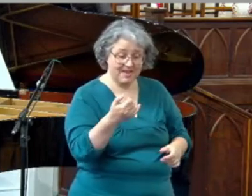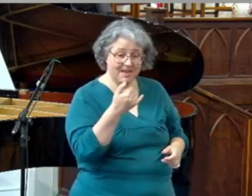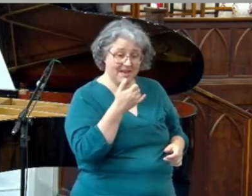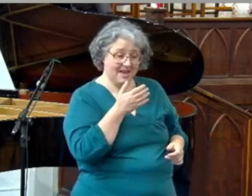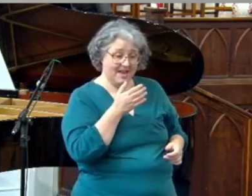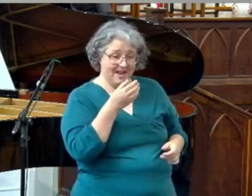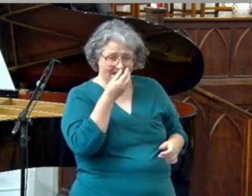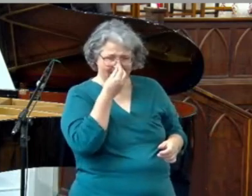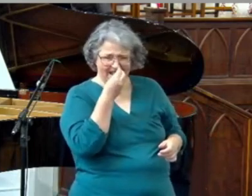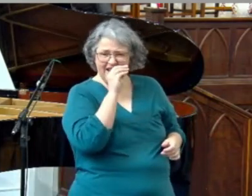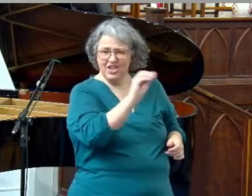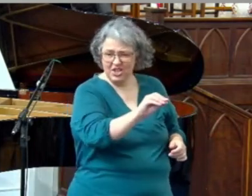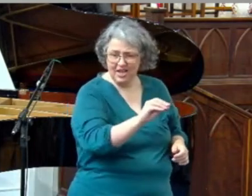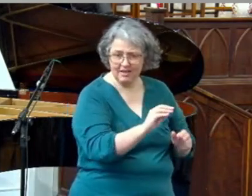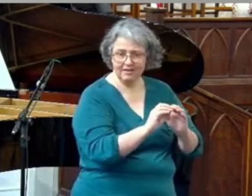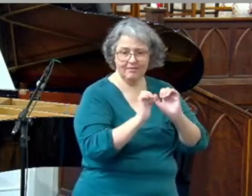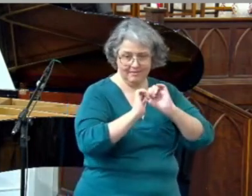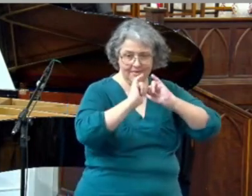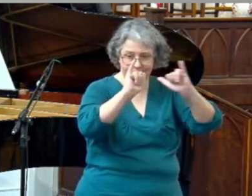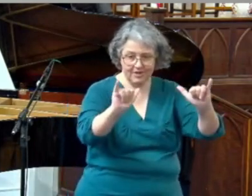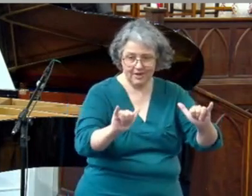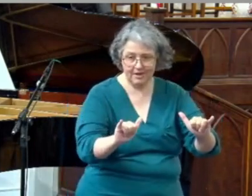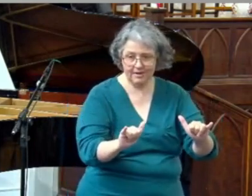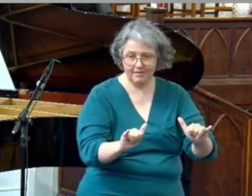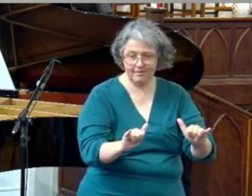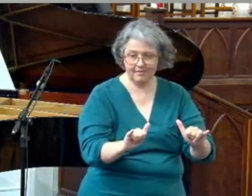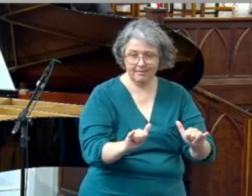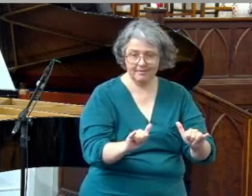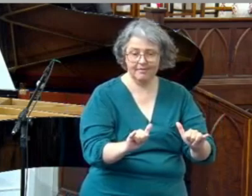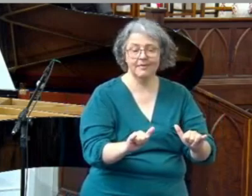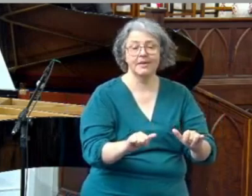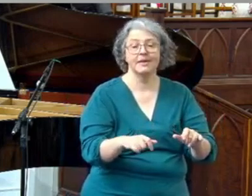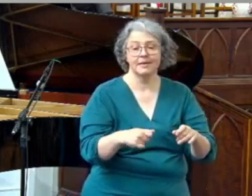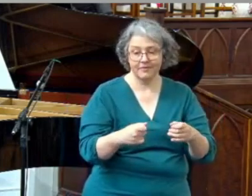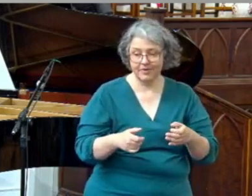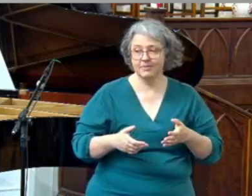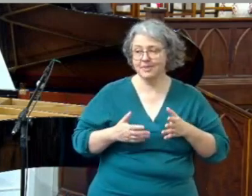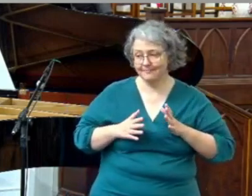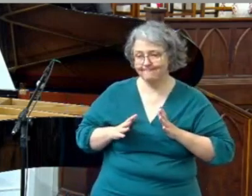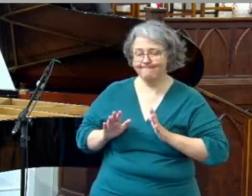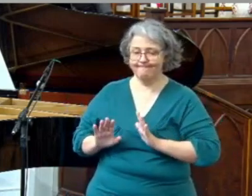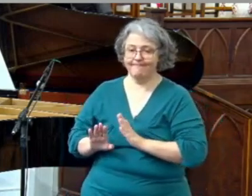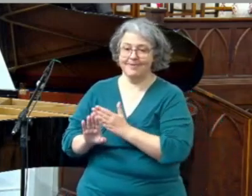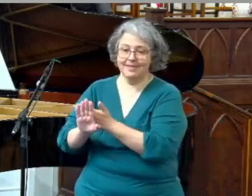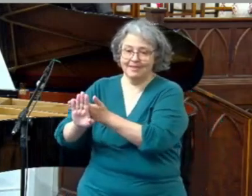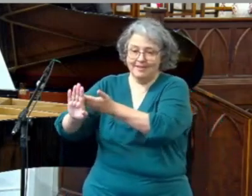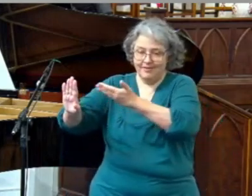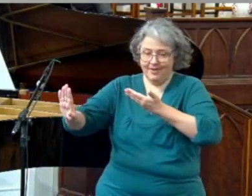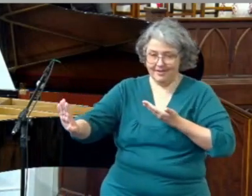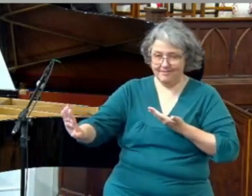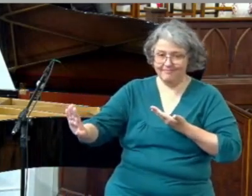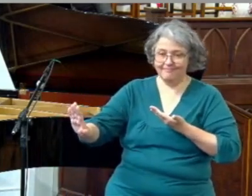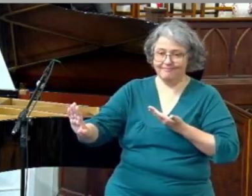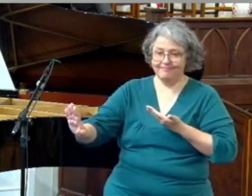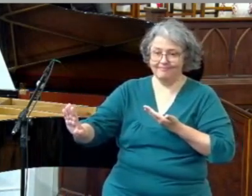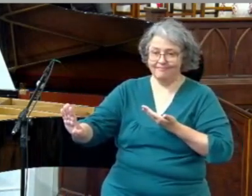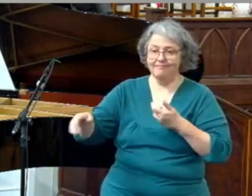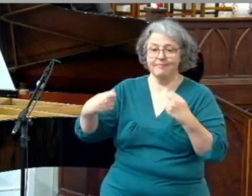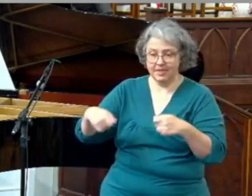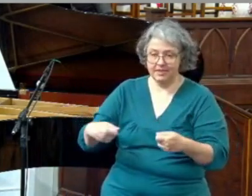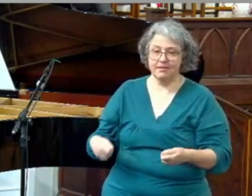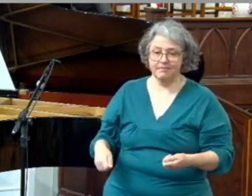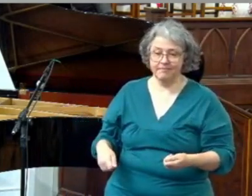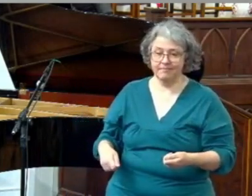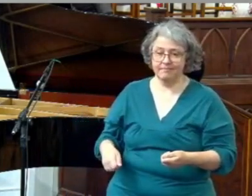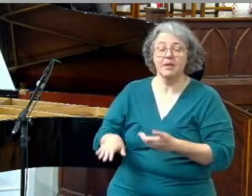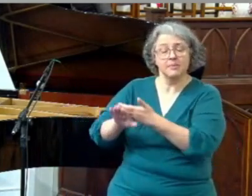Precisamos, no entanto, de um sábio discernimento. Isso porque algumas vezes Jesus deixava de pregar a